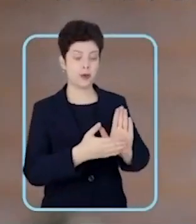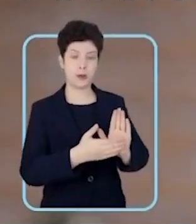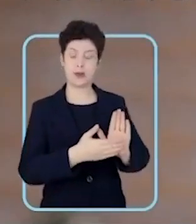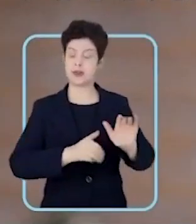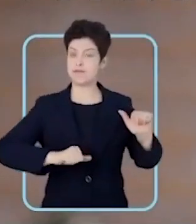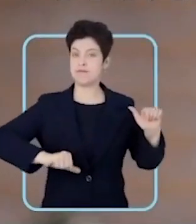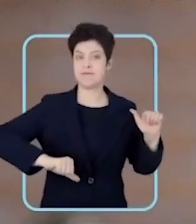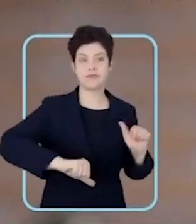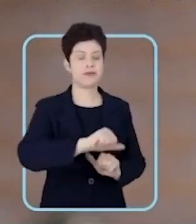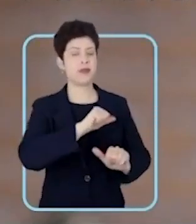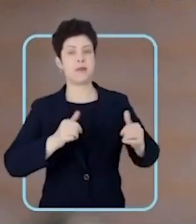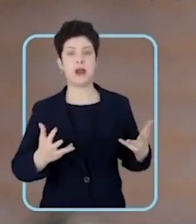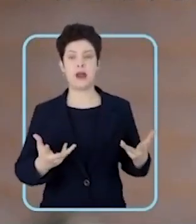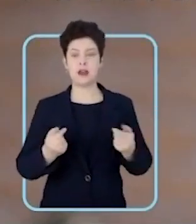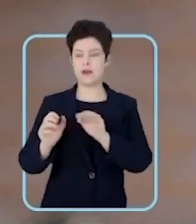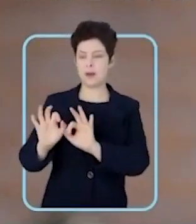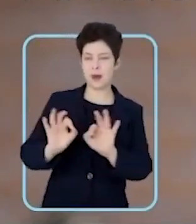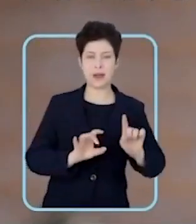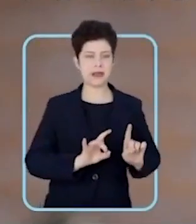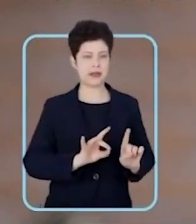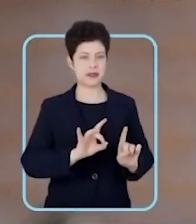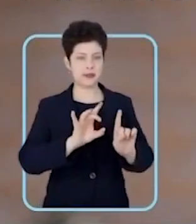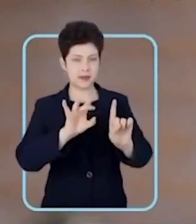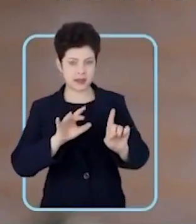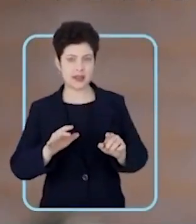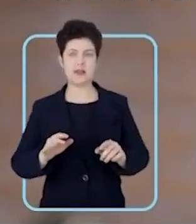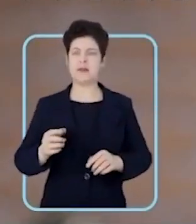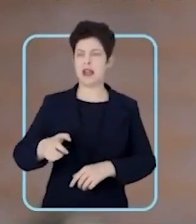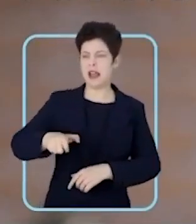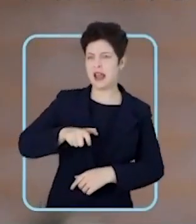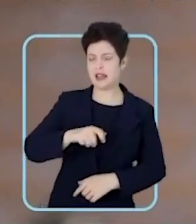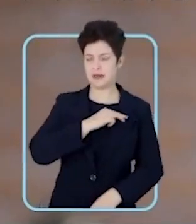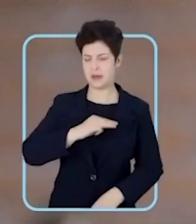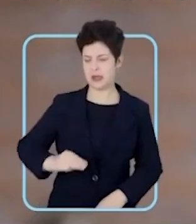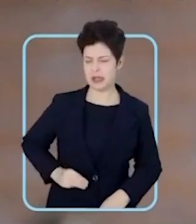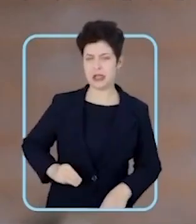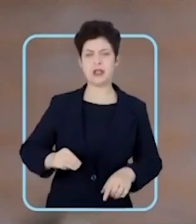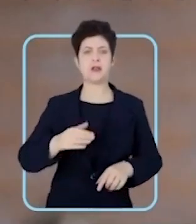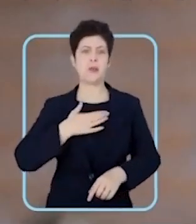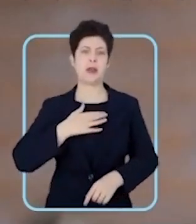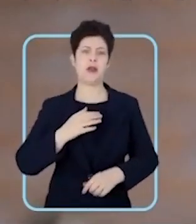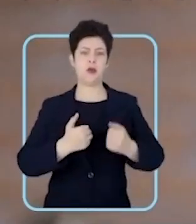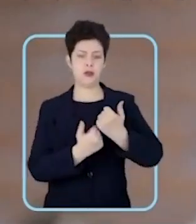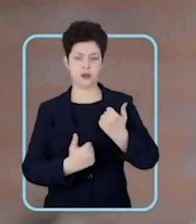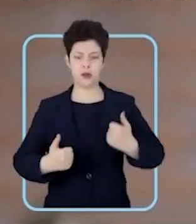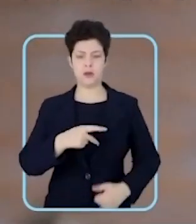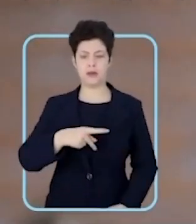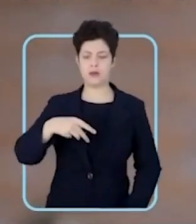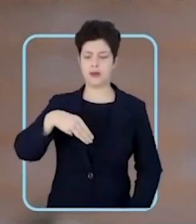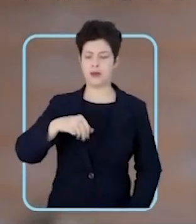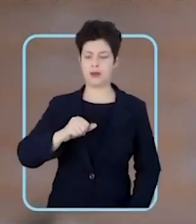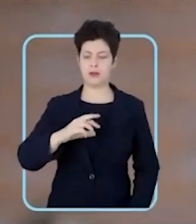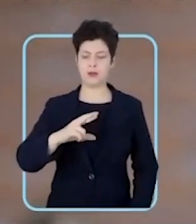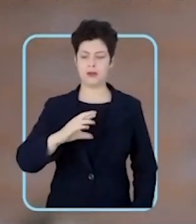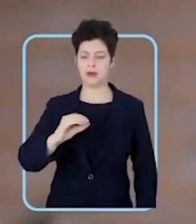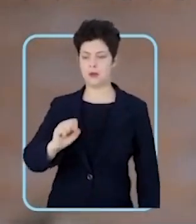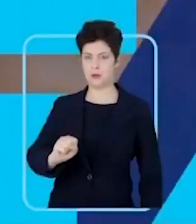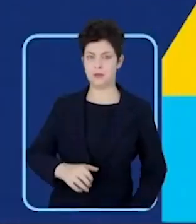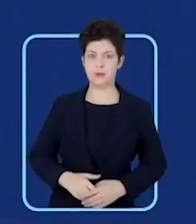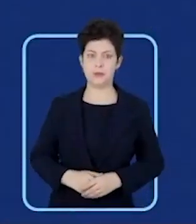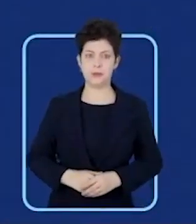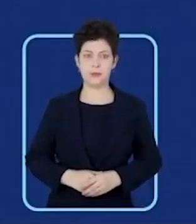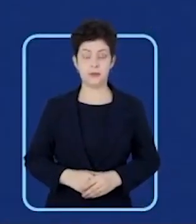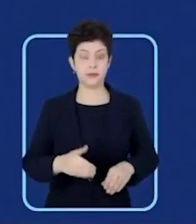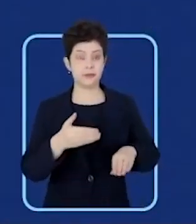uma proposta revolucionária que foi elaborada por grandes especialistas, ex-ministros, além do meu vice, o super professor Marcos